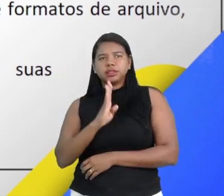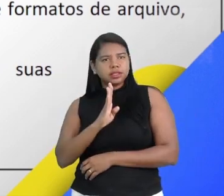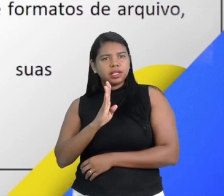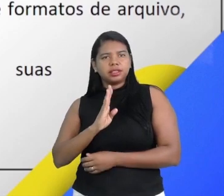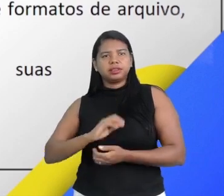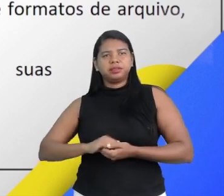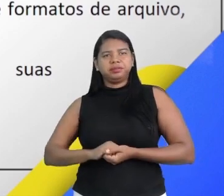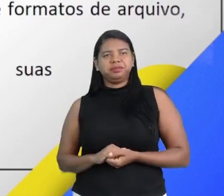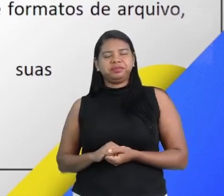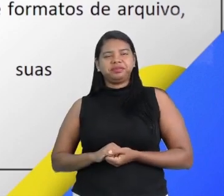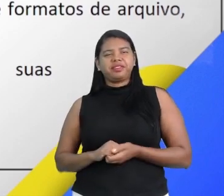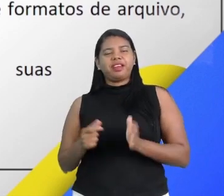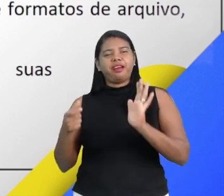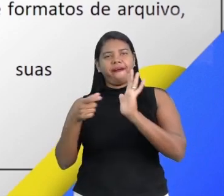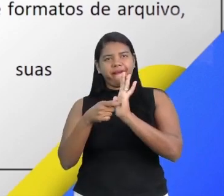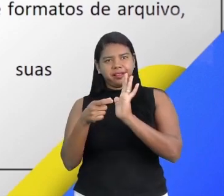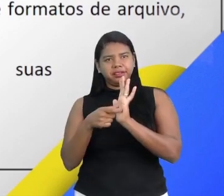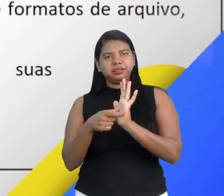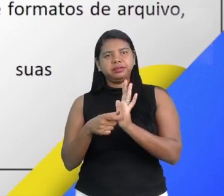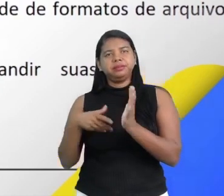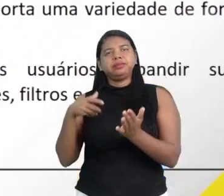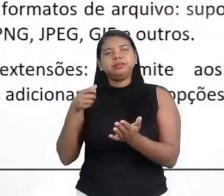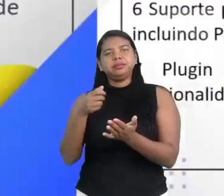os softwares pagos não.